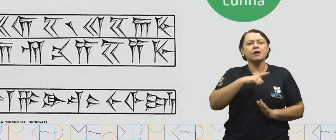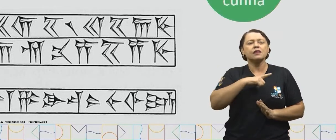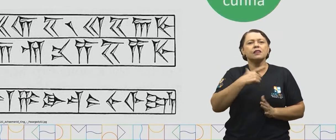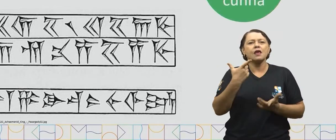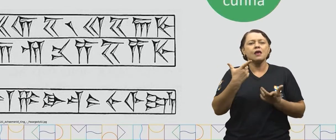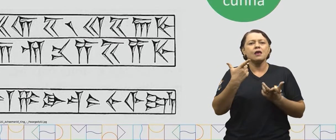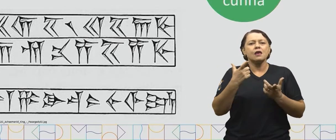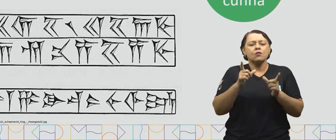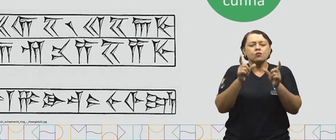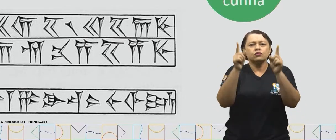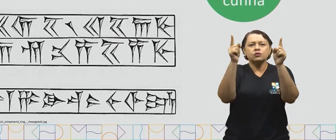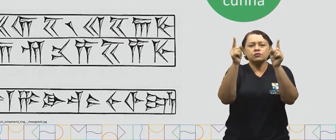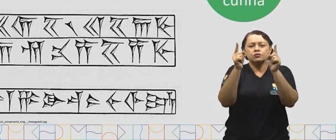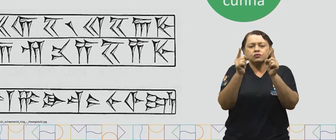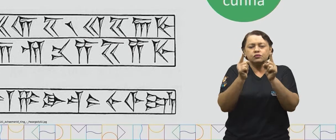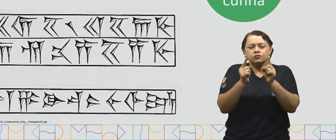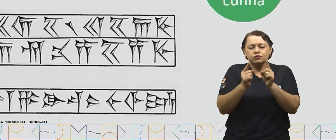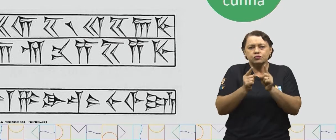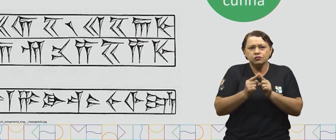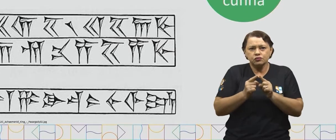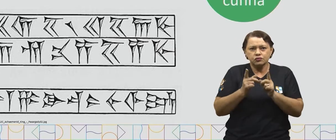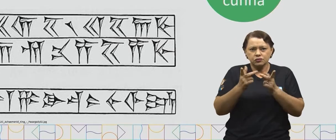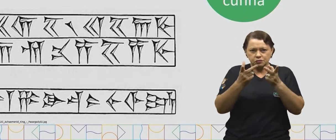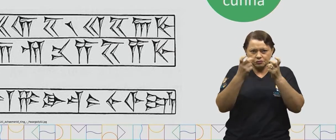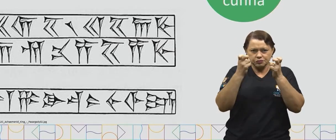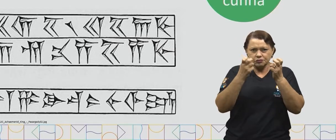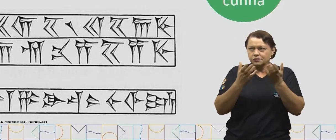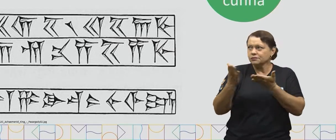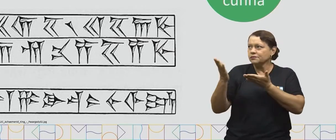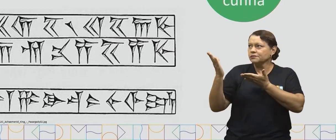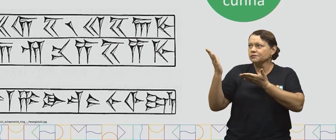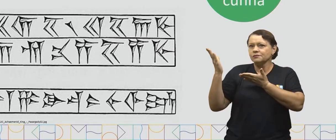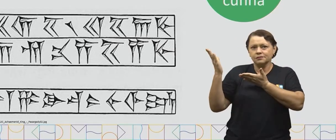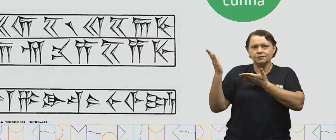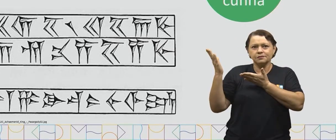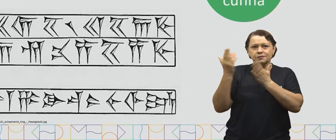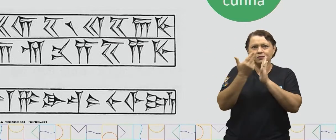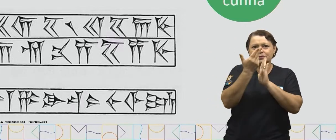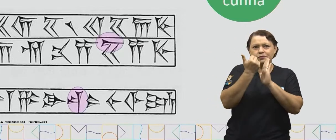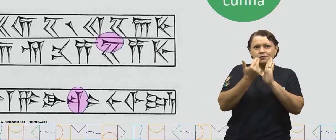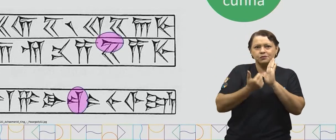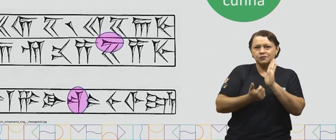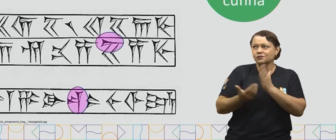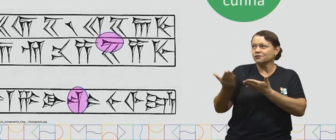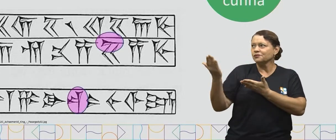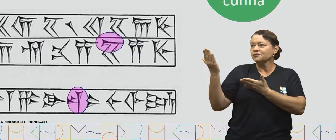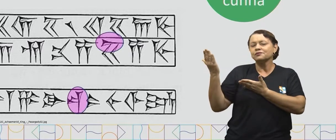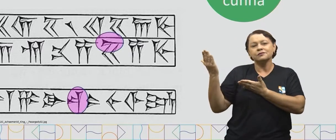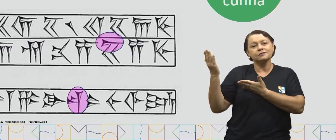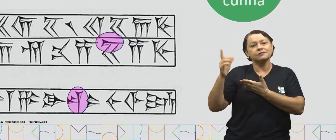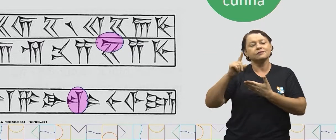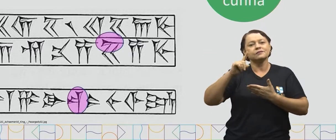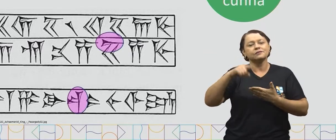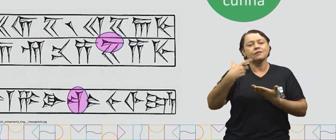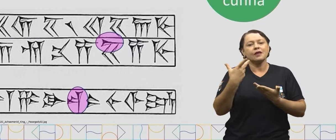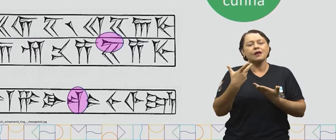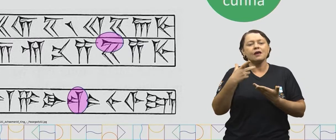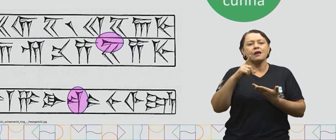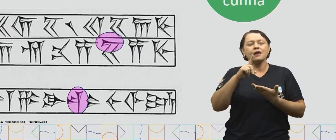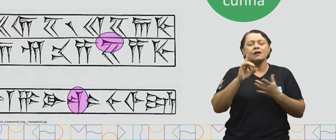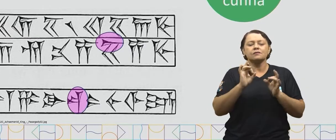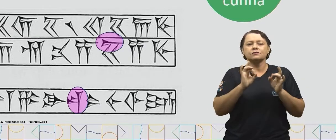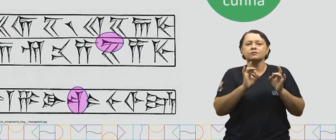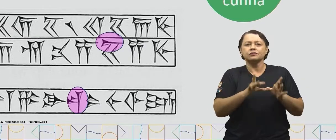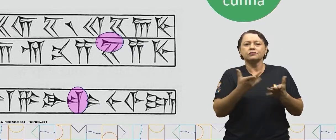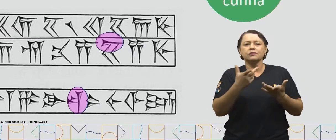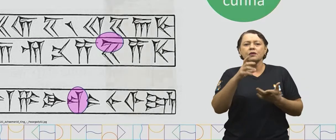forma de cunha. Já percebeu a forma de cada pequeno desenho desses? Esta é uma forma deixada